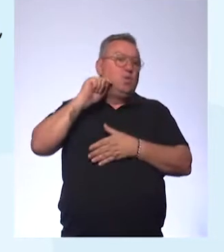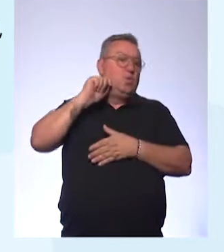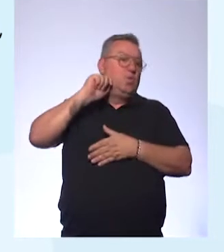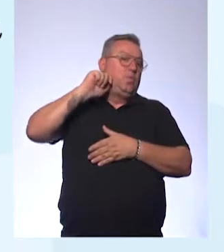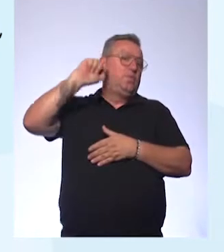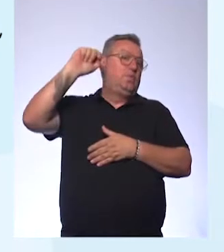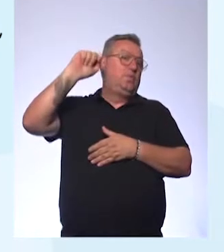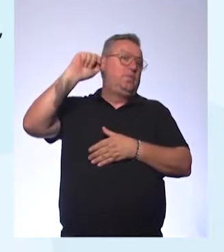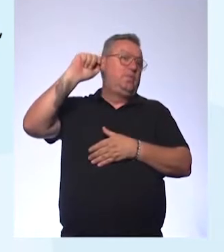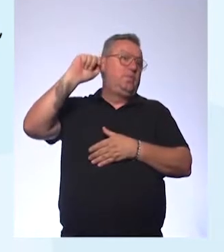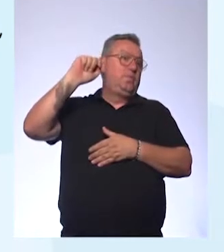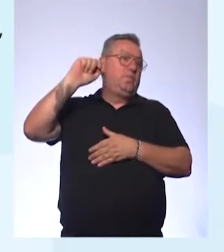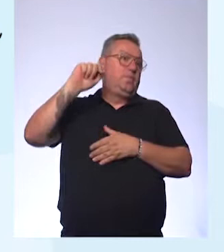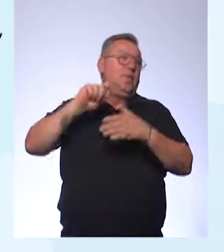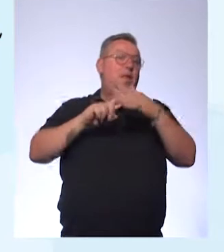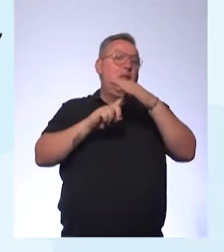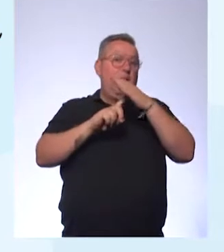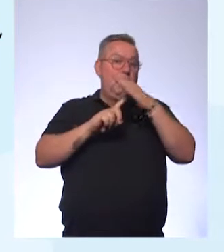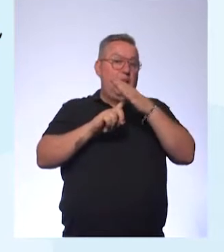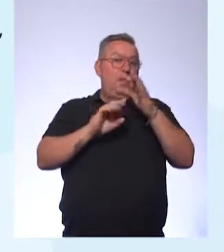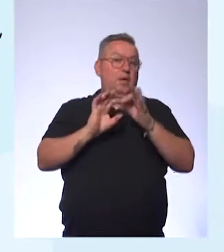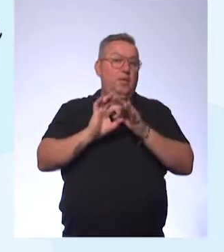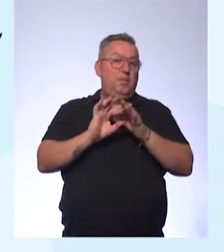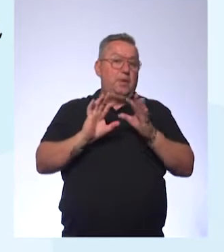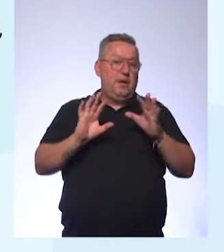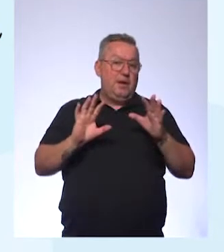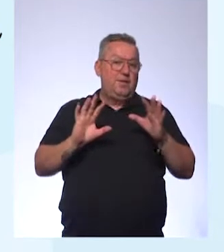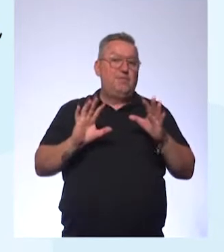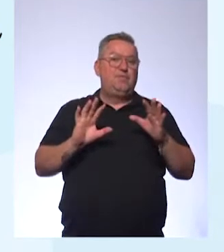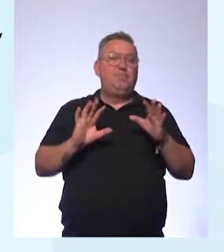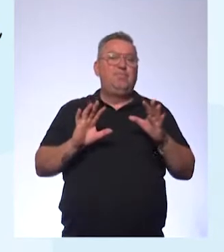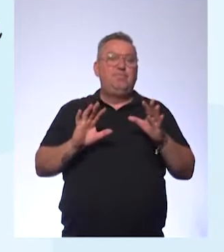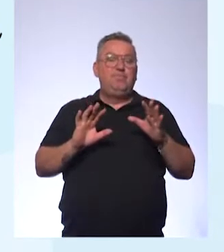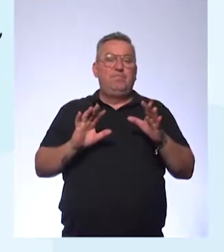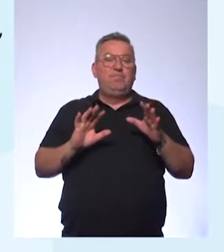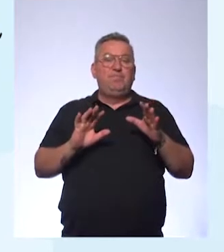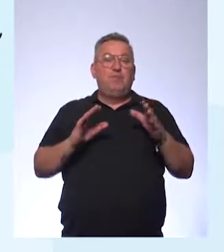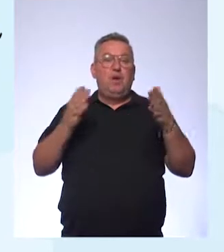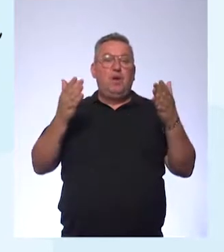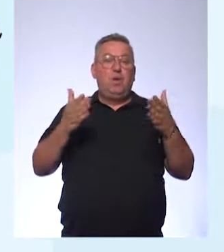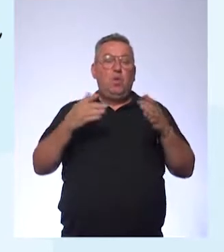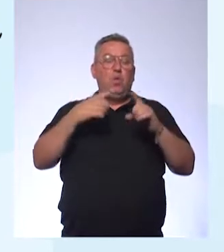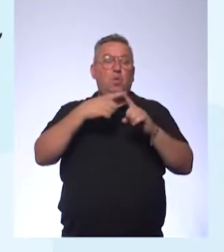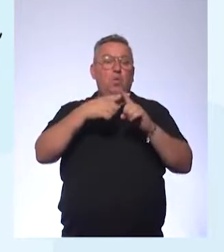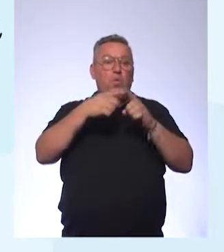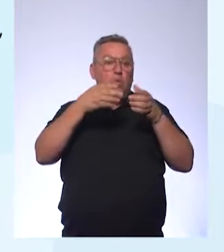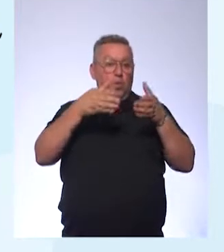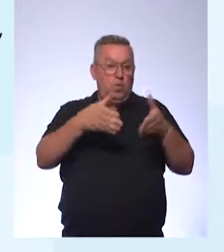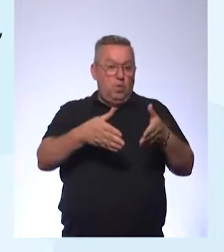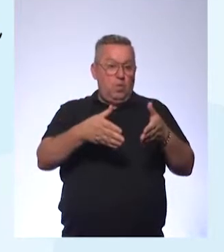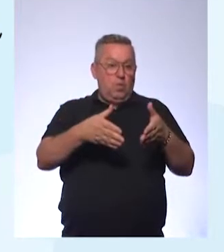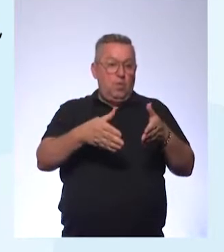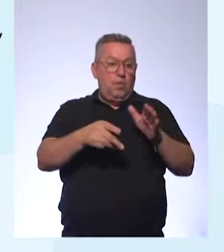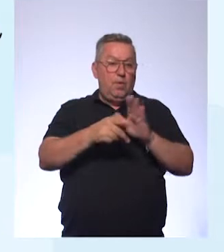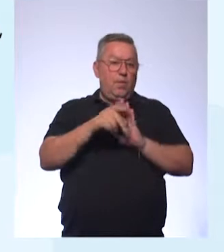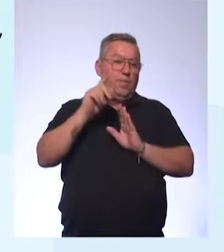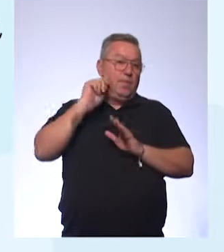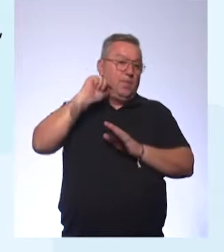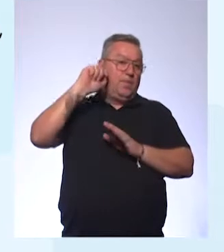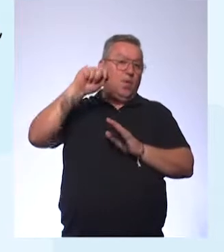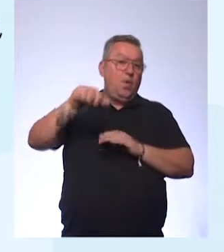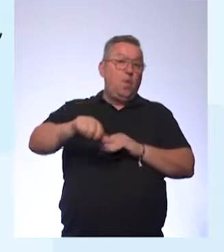forca na Praça da Liberdade. Então, ali o cemitério dos enforcados foi o